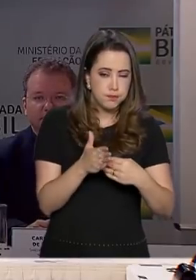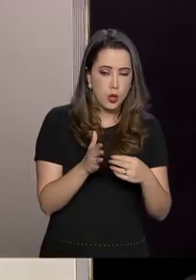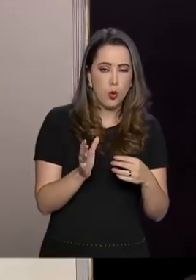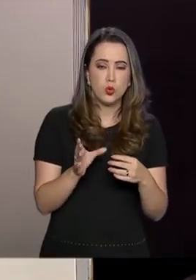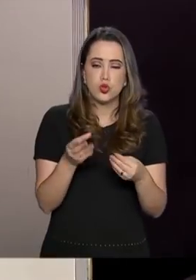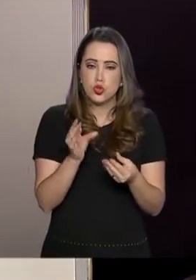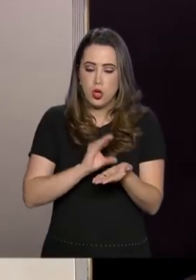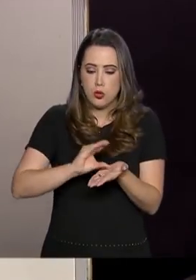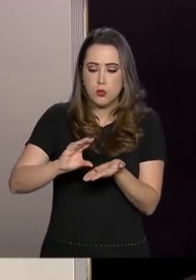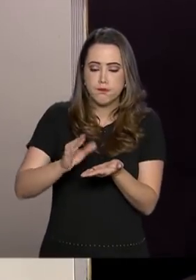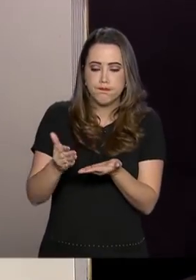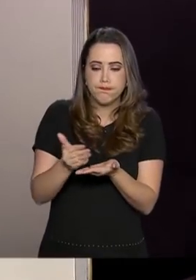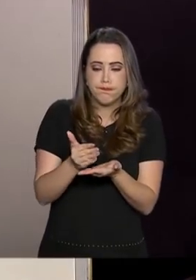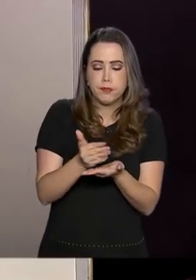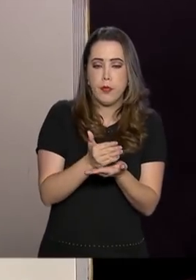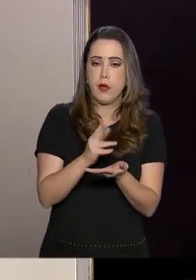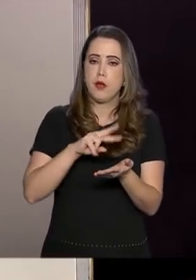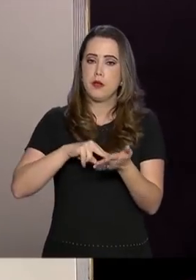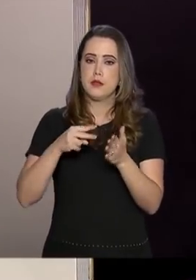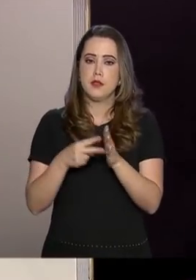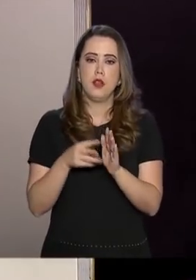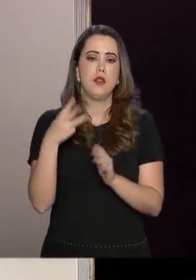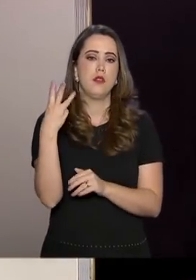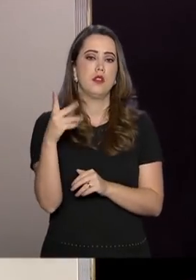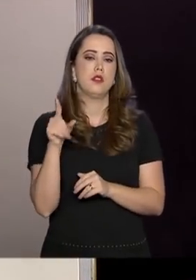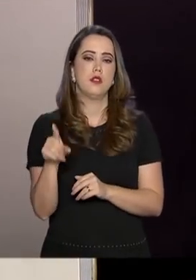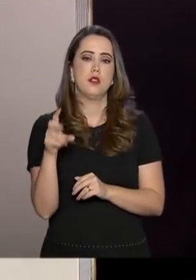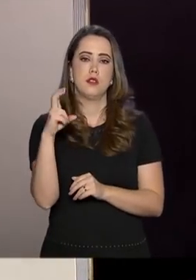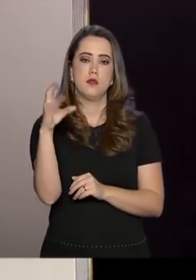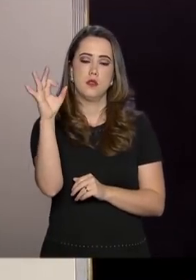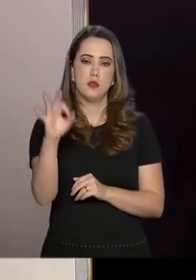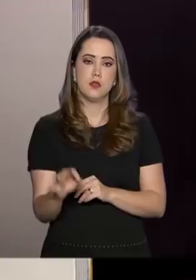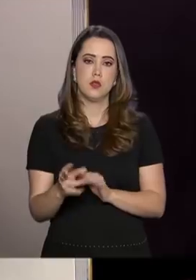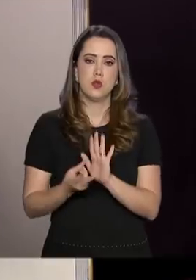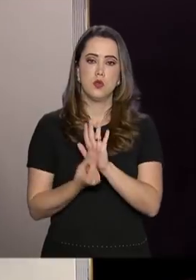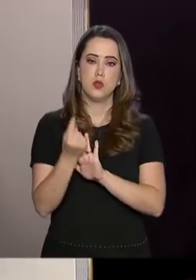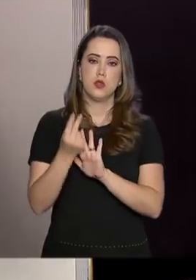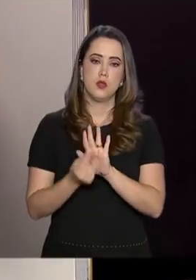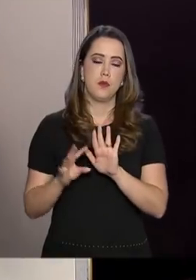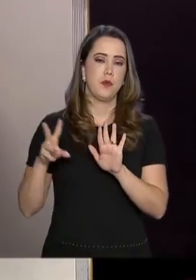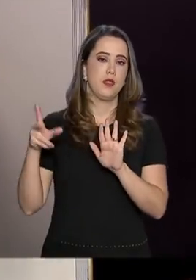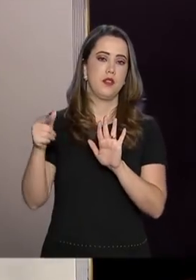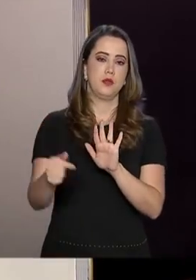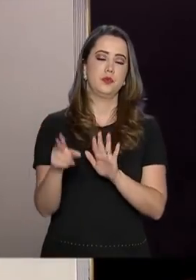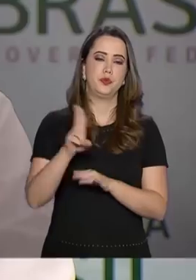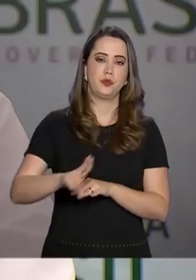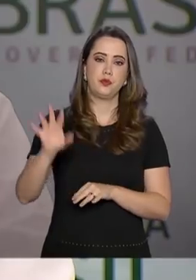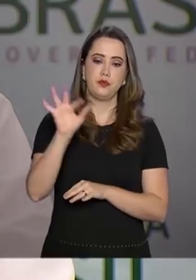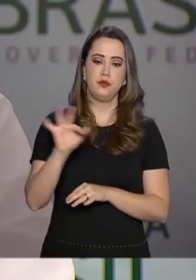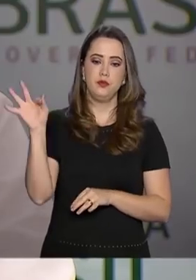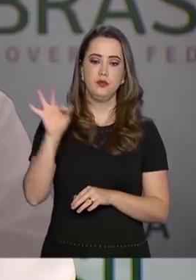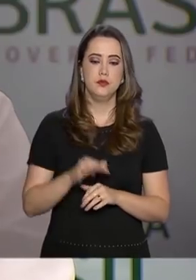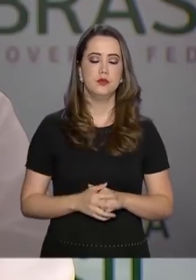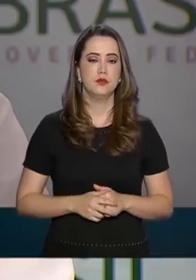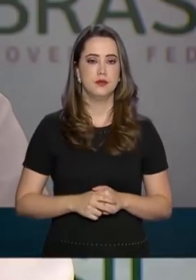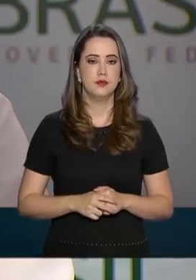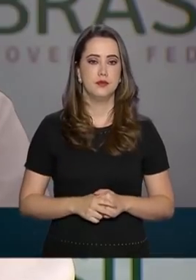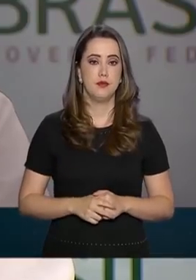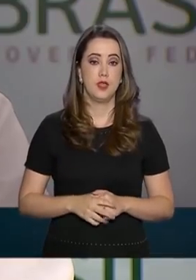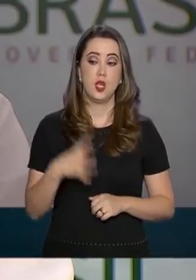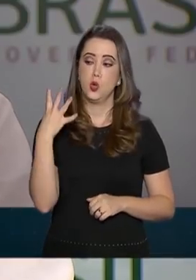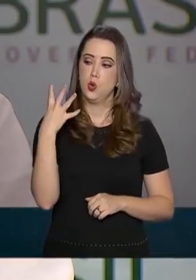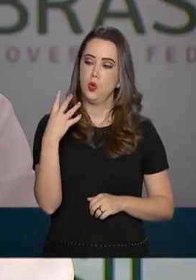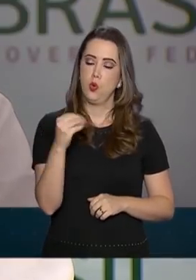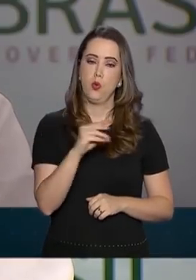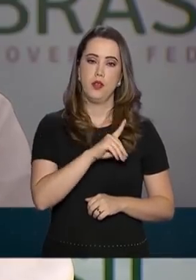recursos, que na prática representa 3,5% do orçamento total das universidades federais. Em 40 dias, a gente recebeu